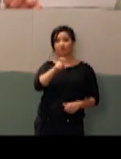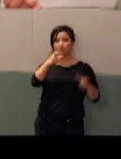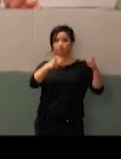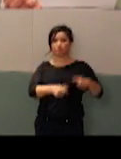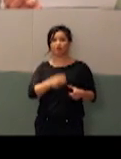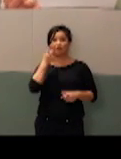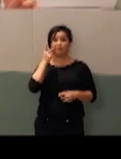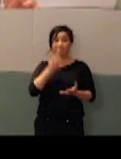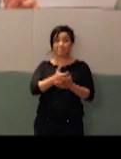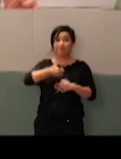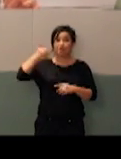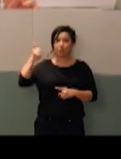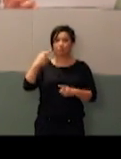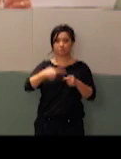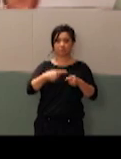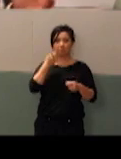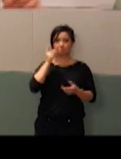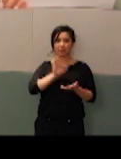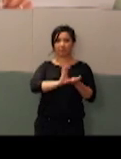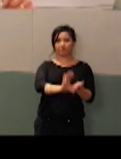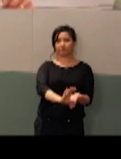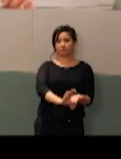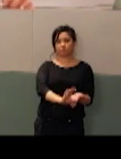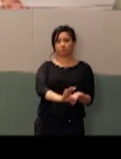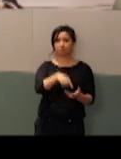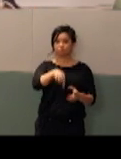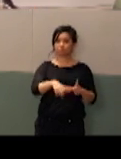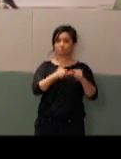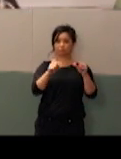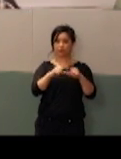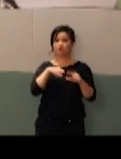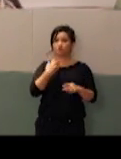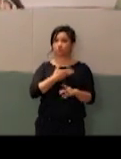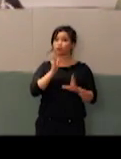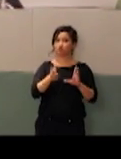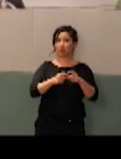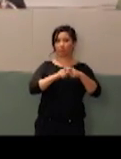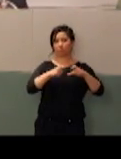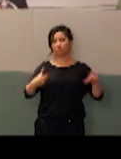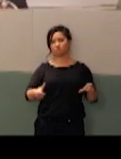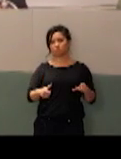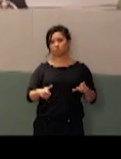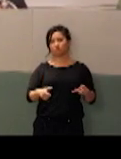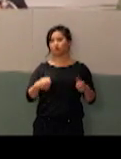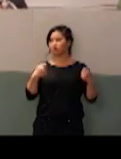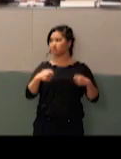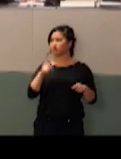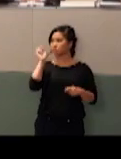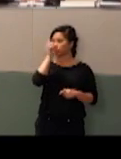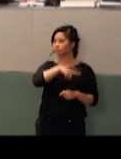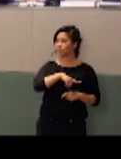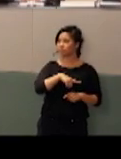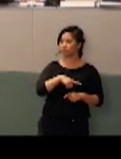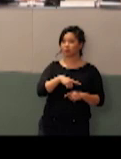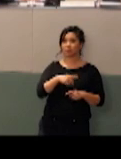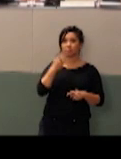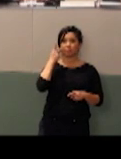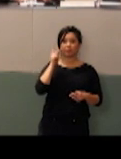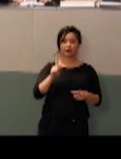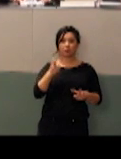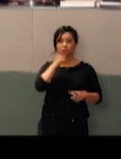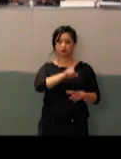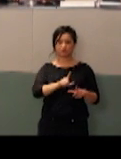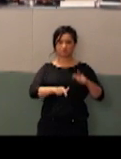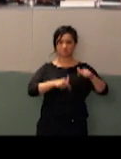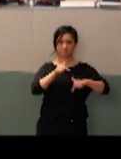lugares de se investir. E temos crescido e tem muita dificuldade hoje na construção civil de ter trabalhadores, porque a cidade gera emprego e renda e tem